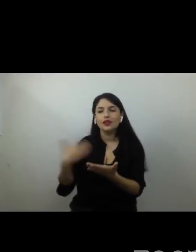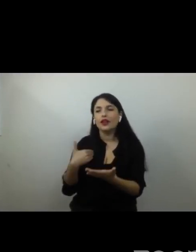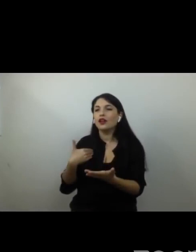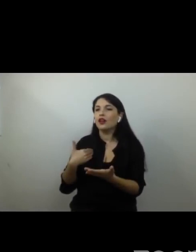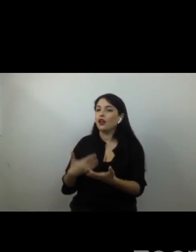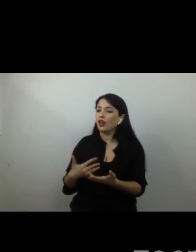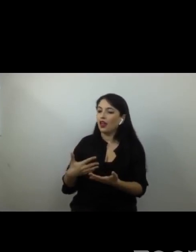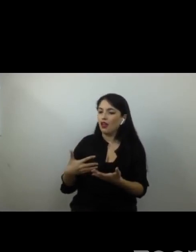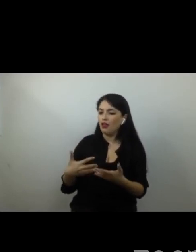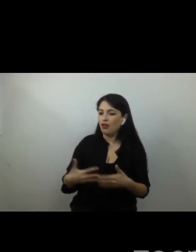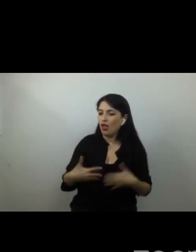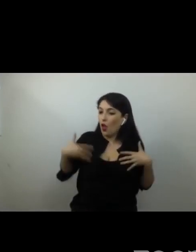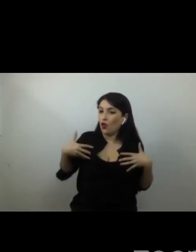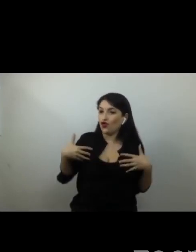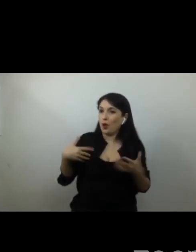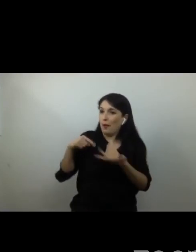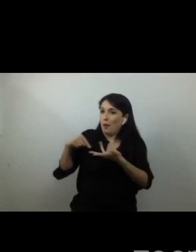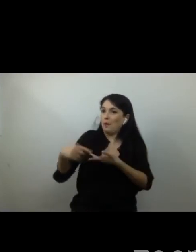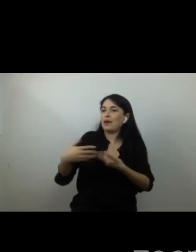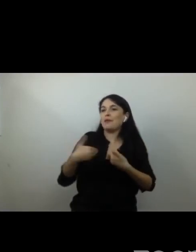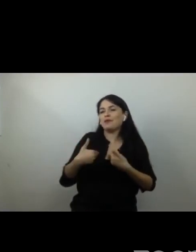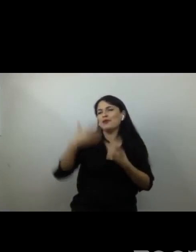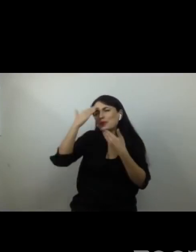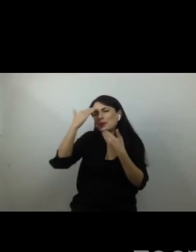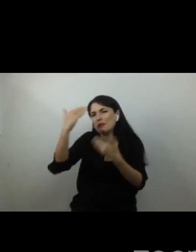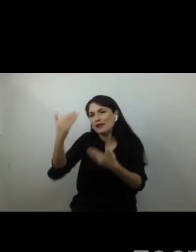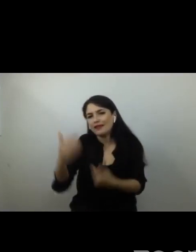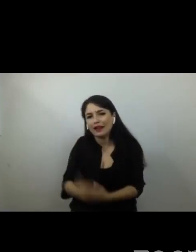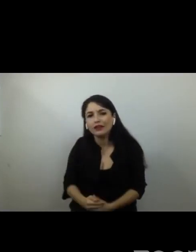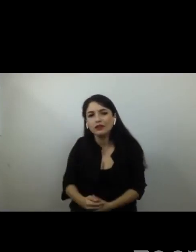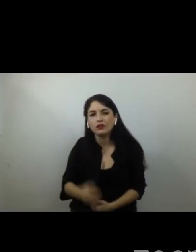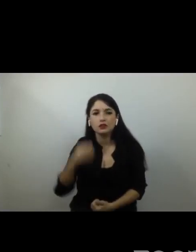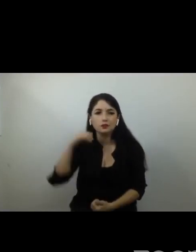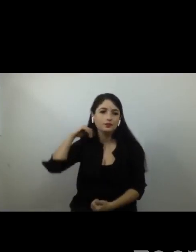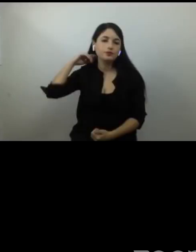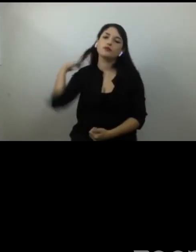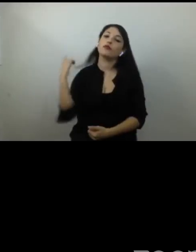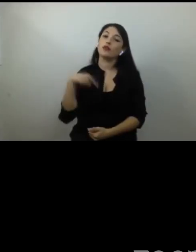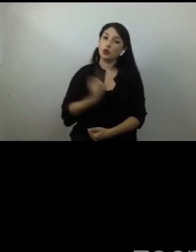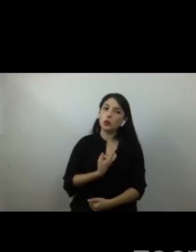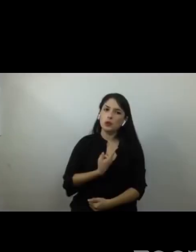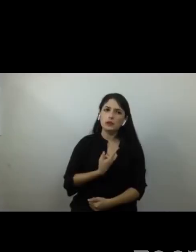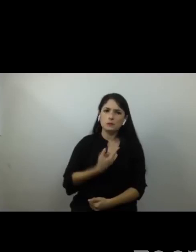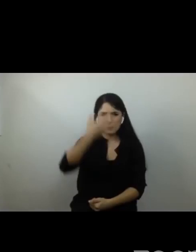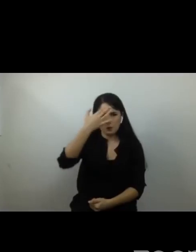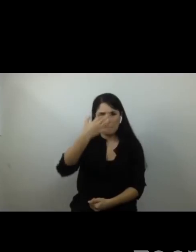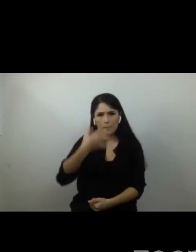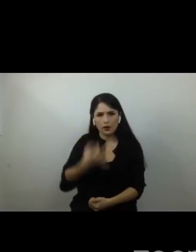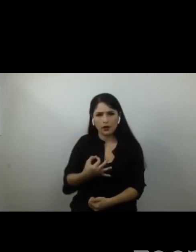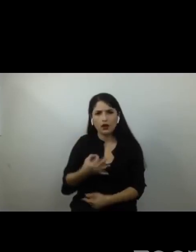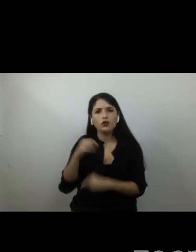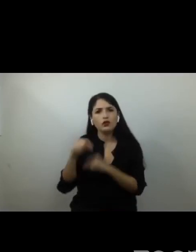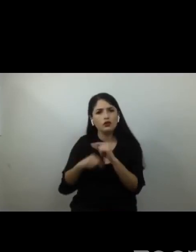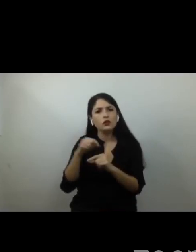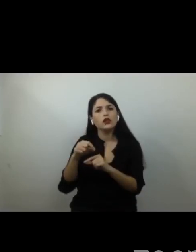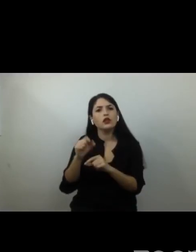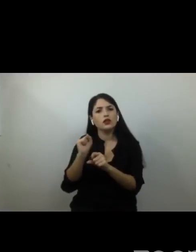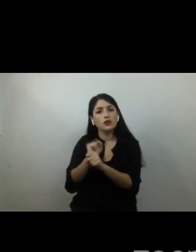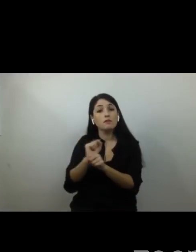creia que todos compreendem a relevância, né, e esperam, sei da